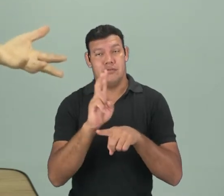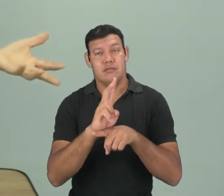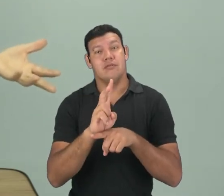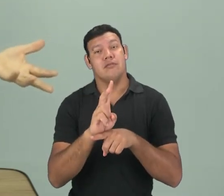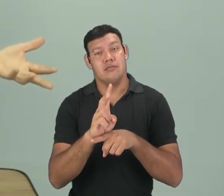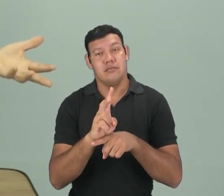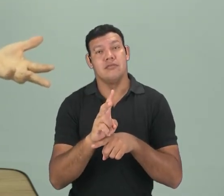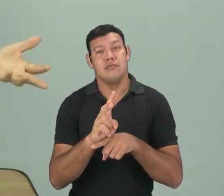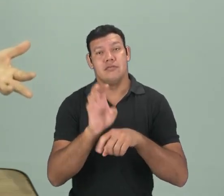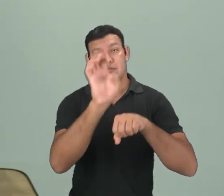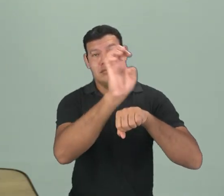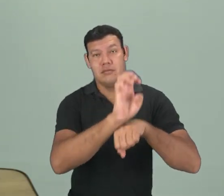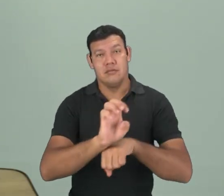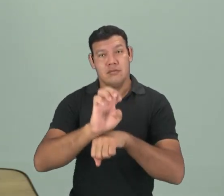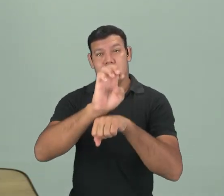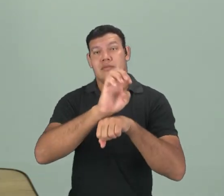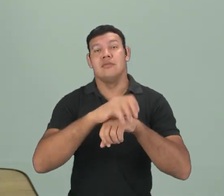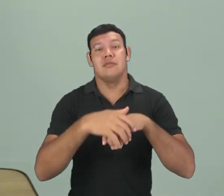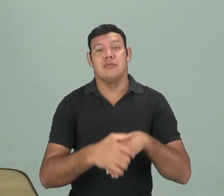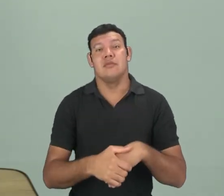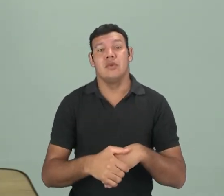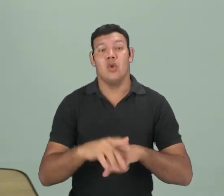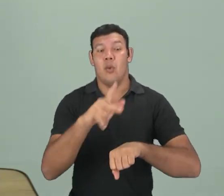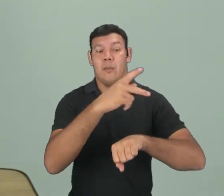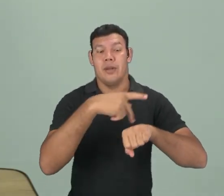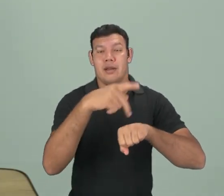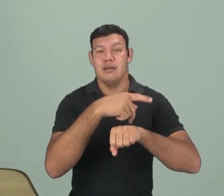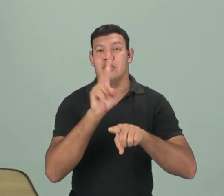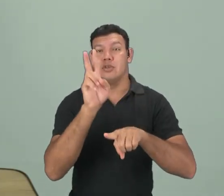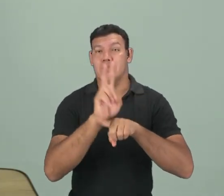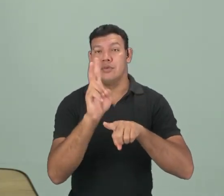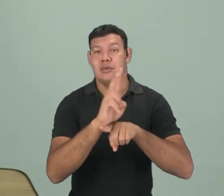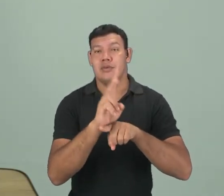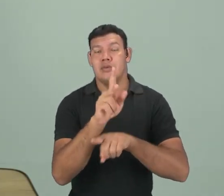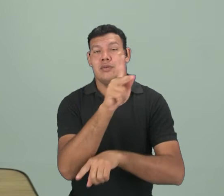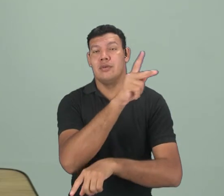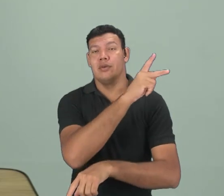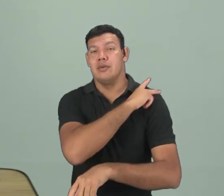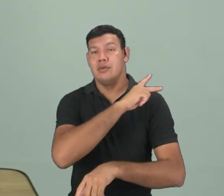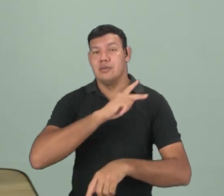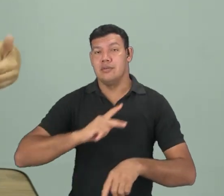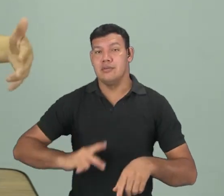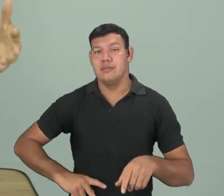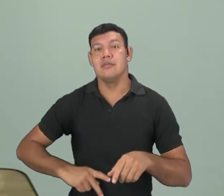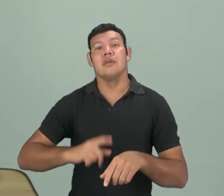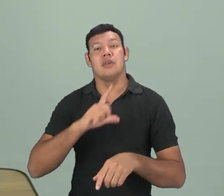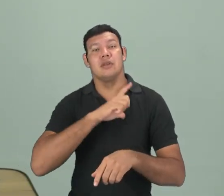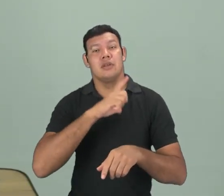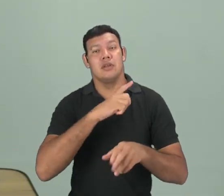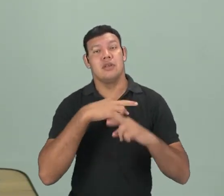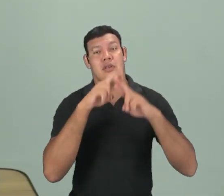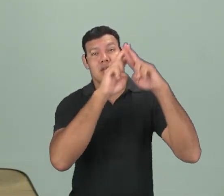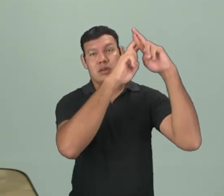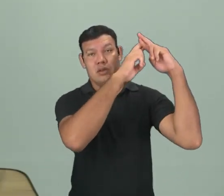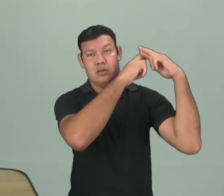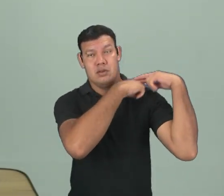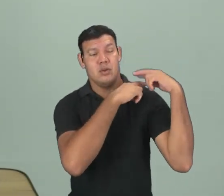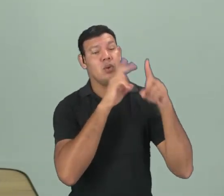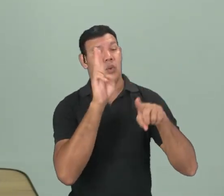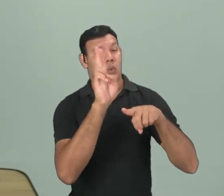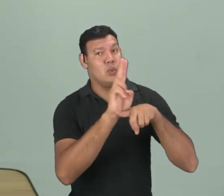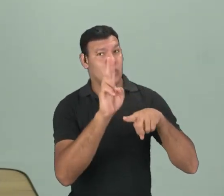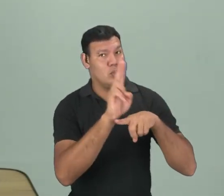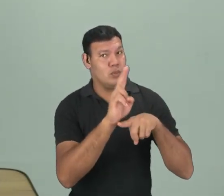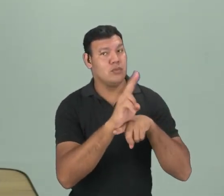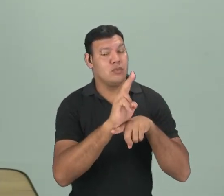o presidente, e assim por diante. Todo espaço ele tem o seu responsável, porque quem administra, né, cuida daquele